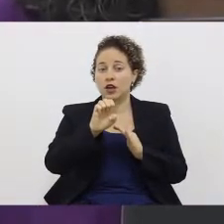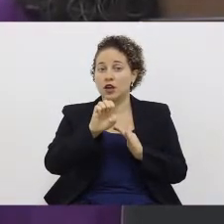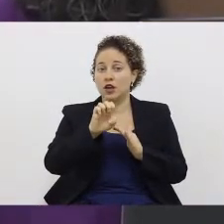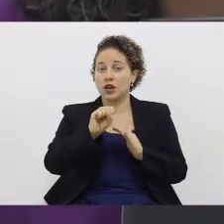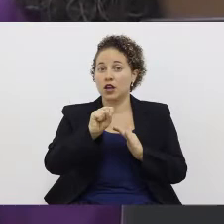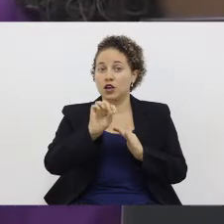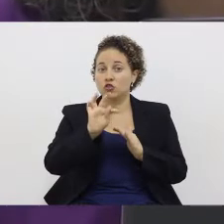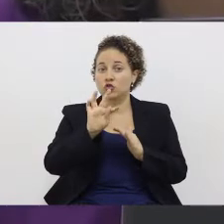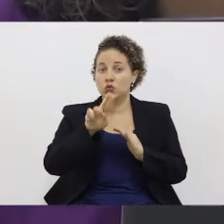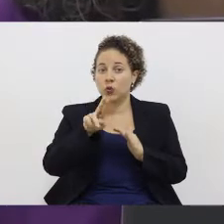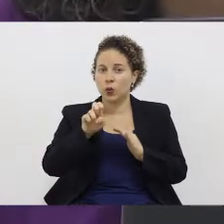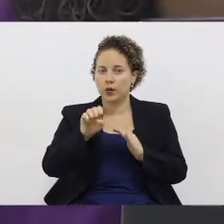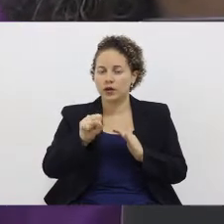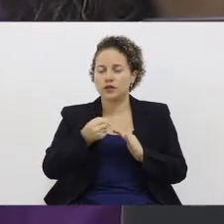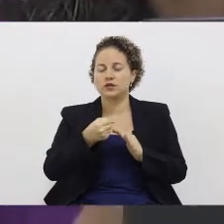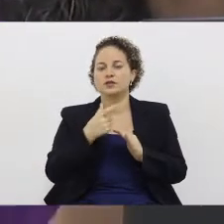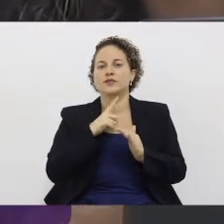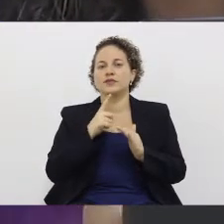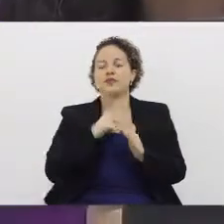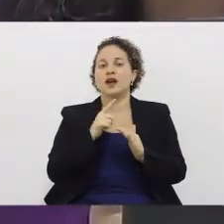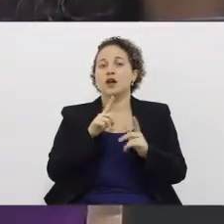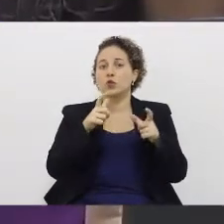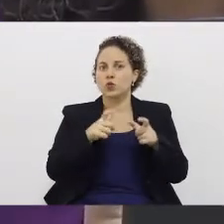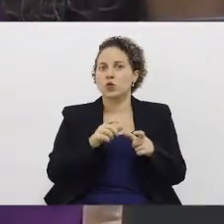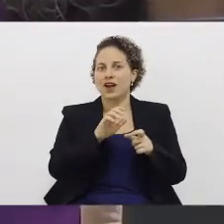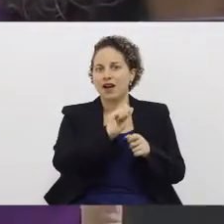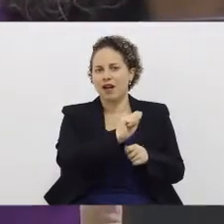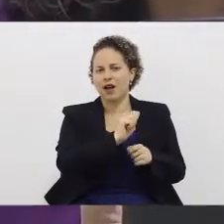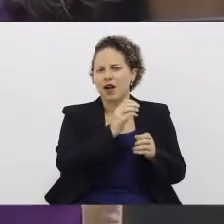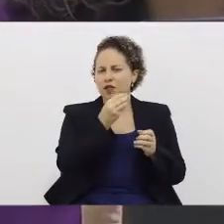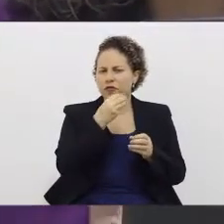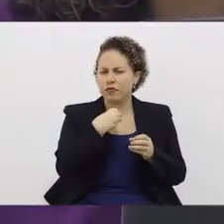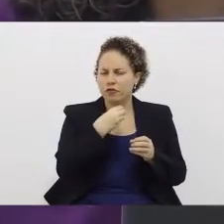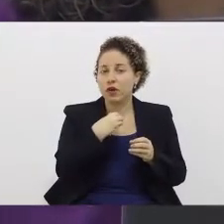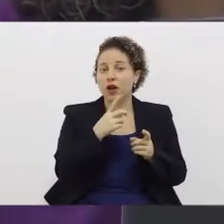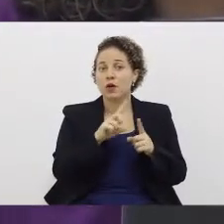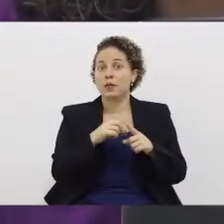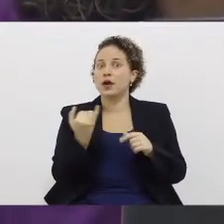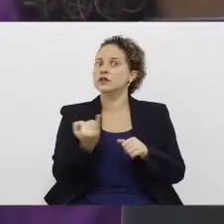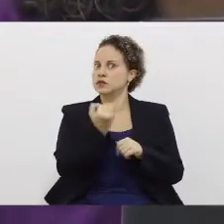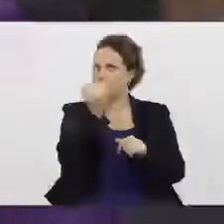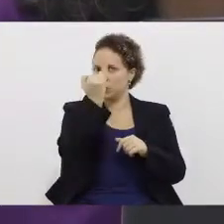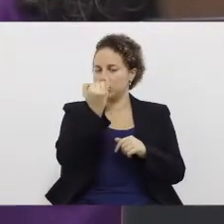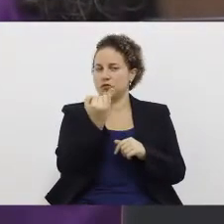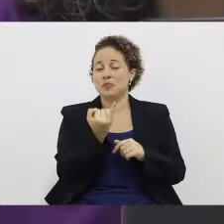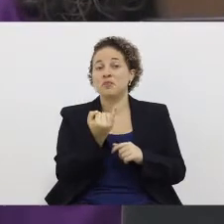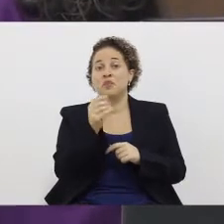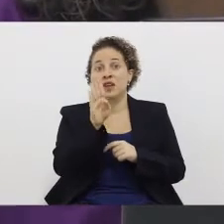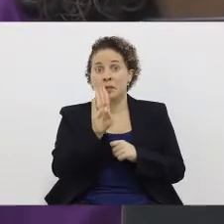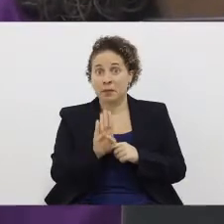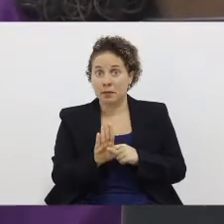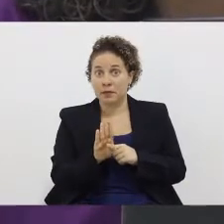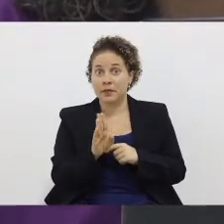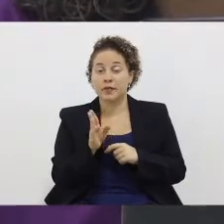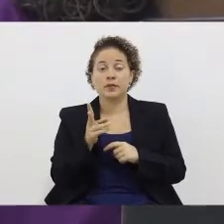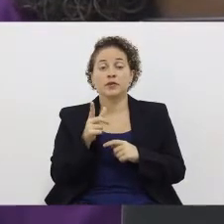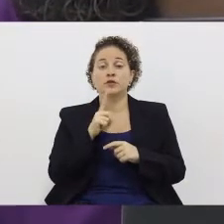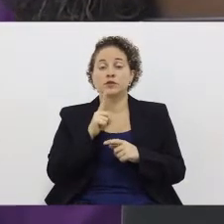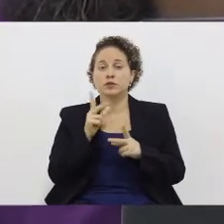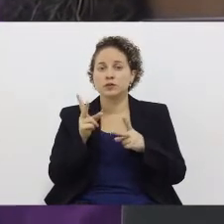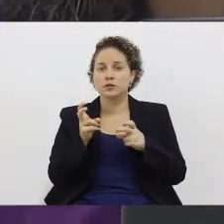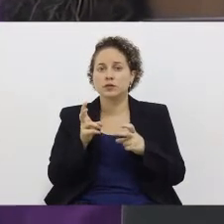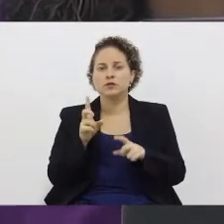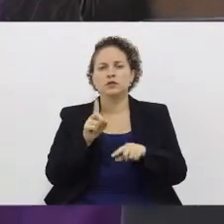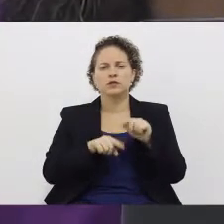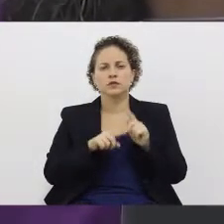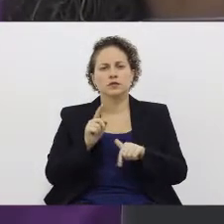na região A nós temos poucos itens, mas que são itens considerados muito importantes. Na região B, nós temos itens